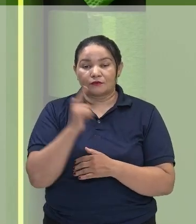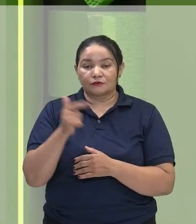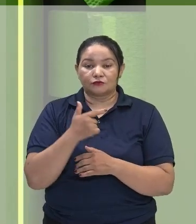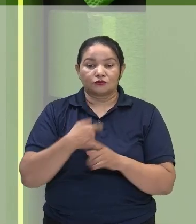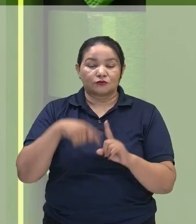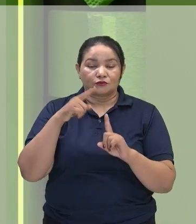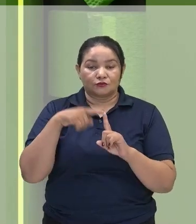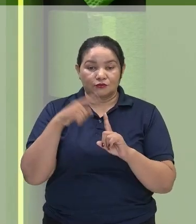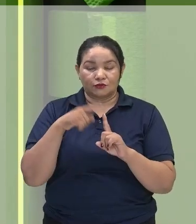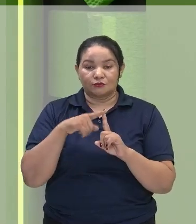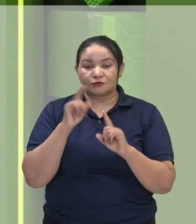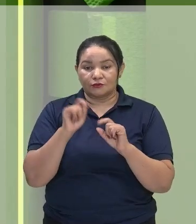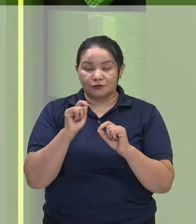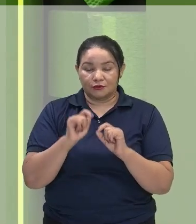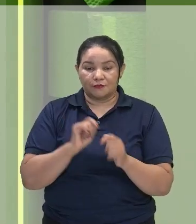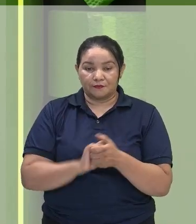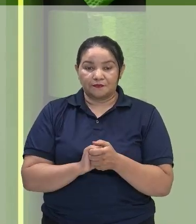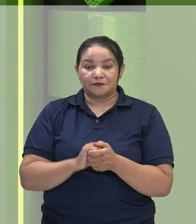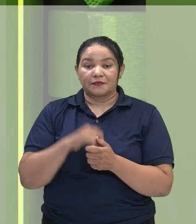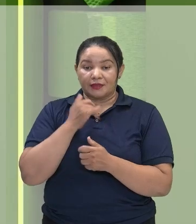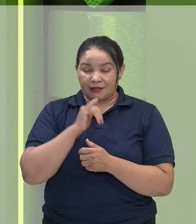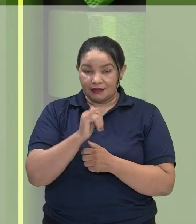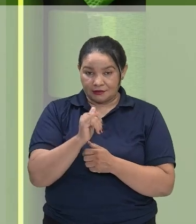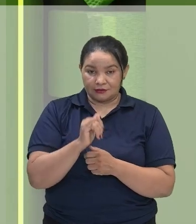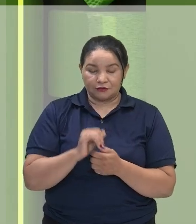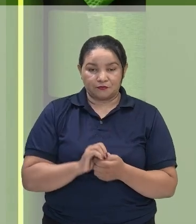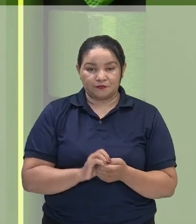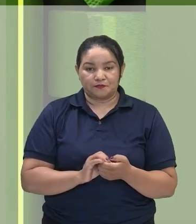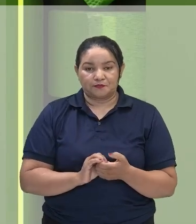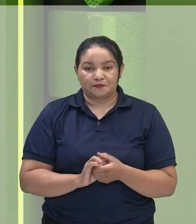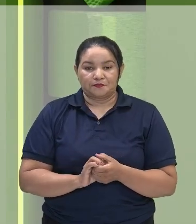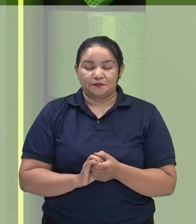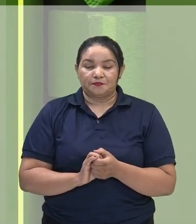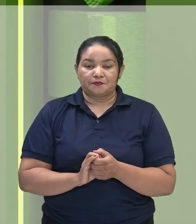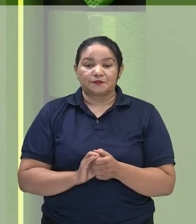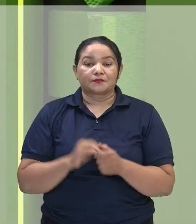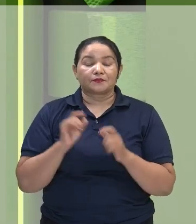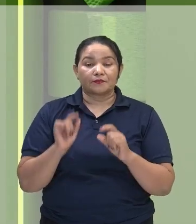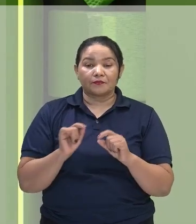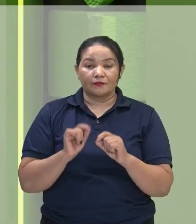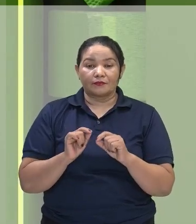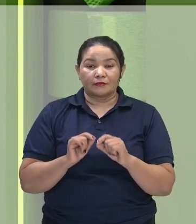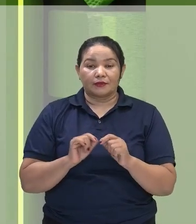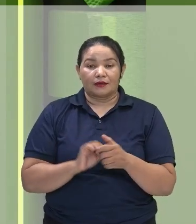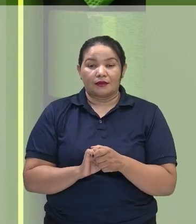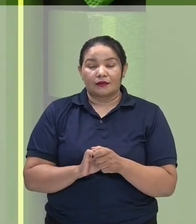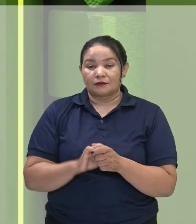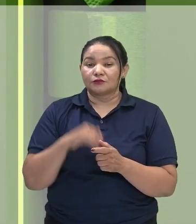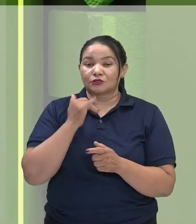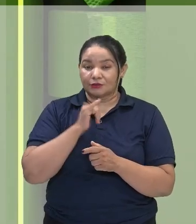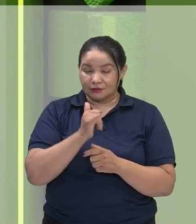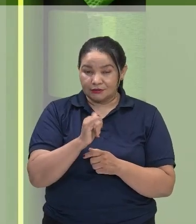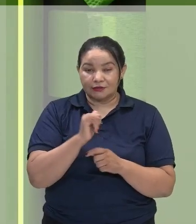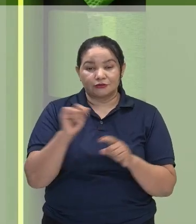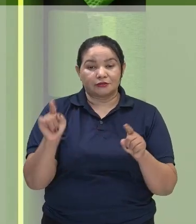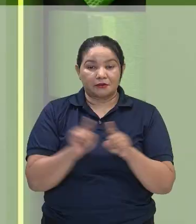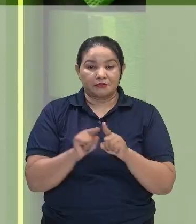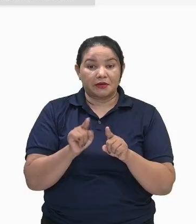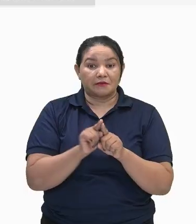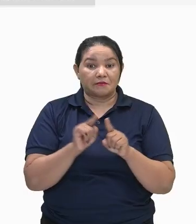de geração de energia, ou seja, uma usina geradora de eletricidade, mas dessa vez a gente vai ver as